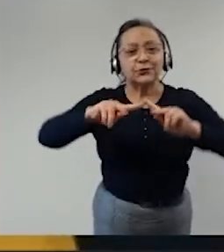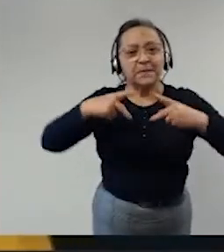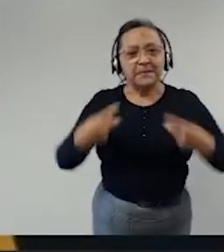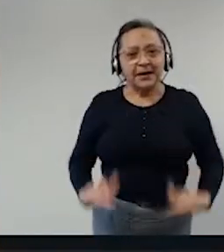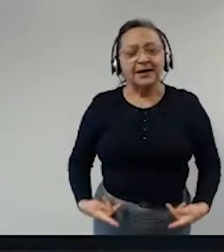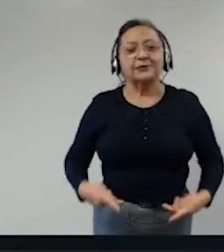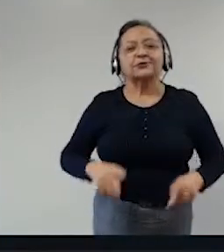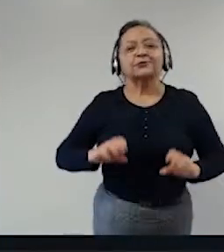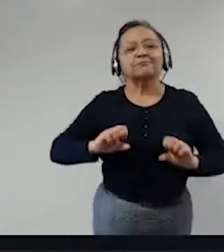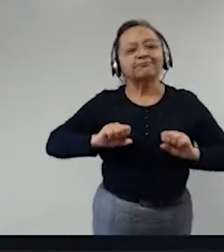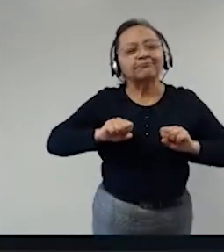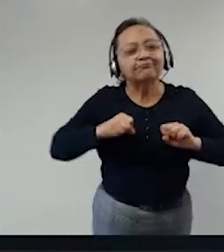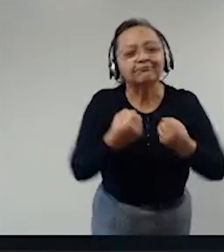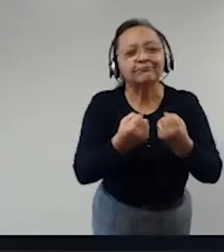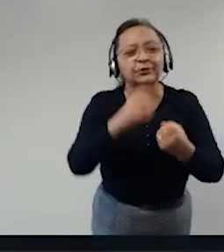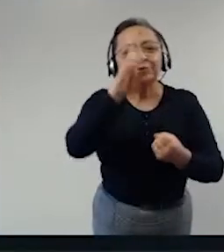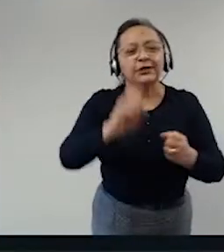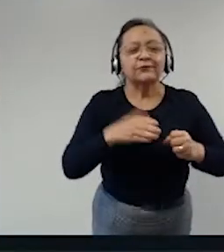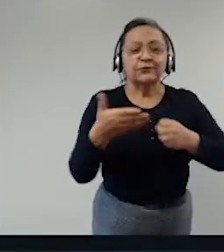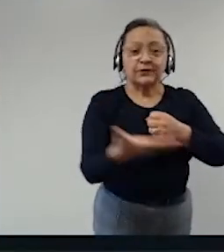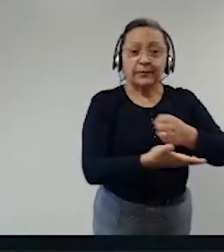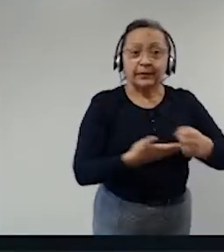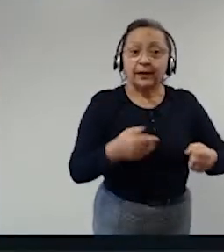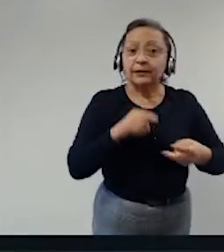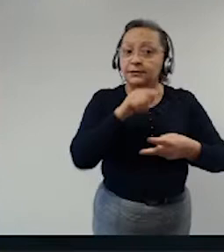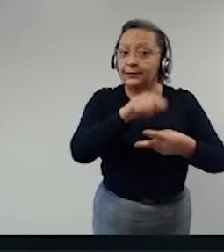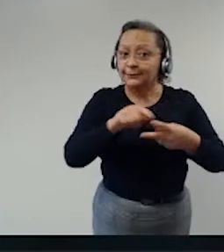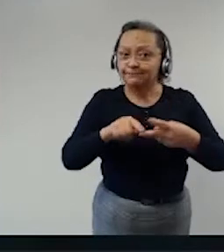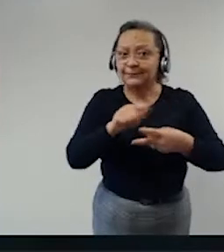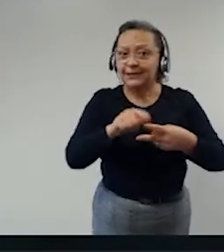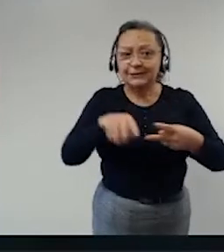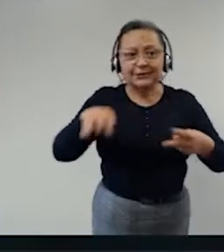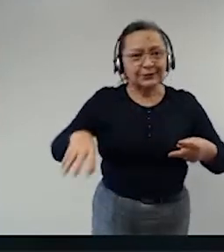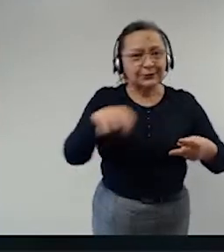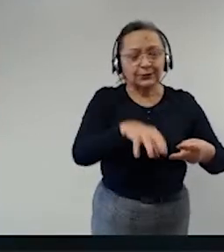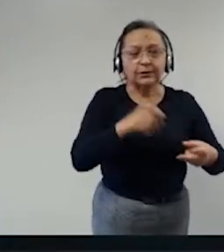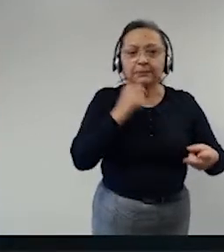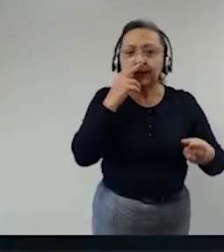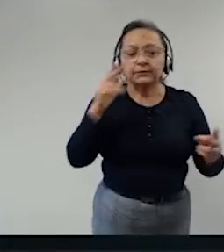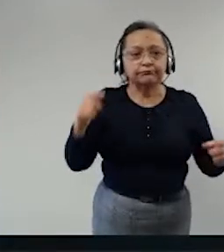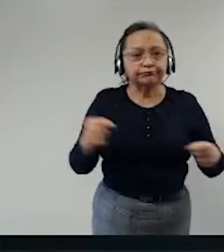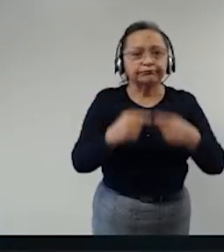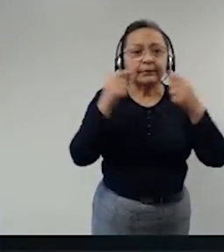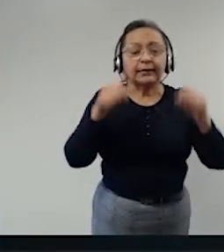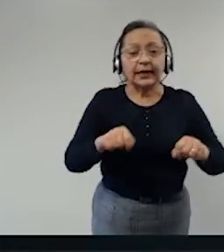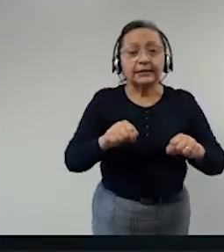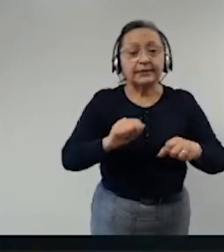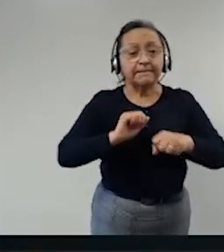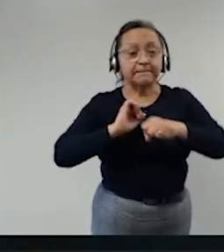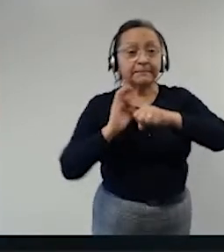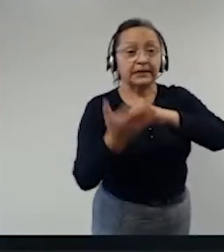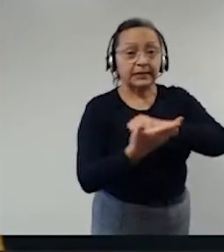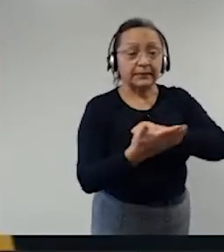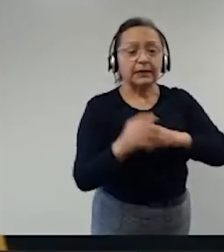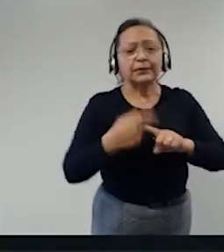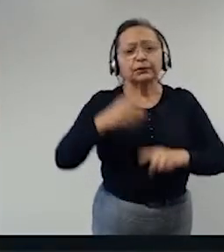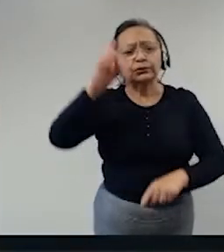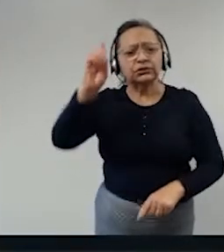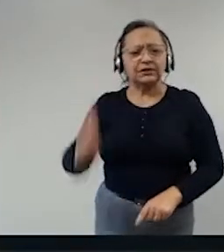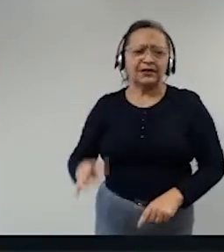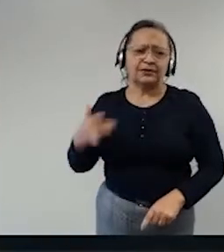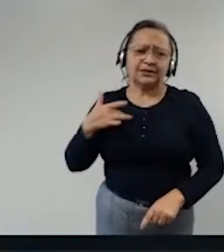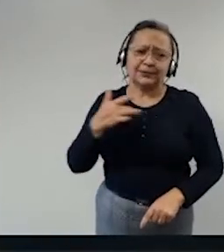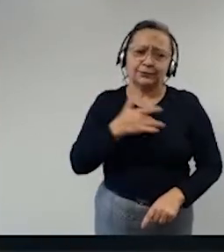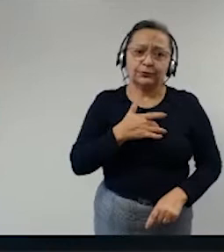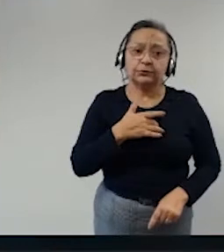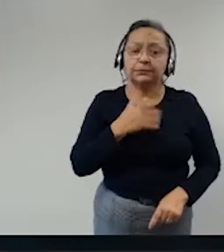direitos fundamentais, como eles estão sendo tremendamente relativizados nessa pandemia. O direito à saúde tem